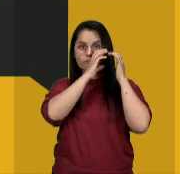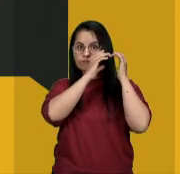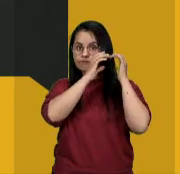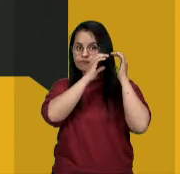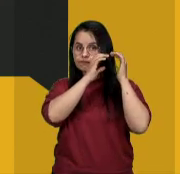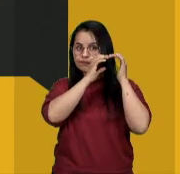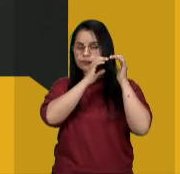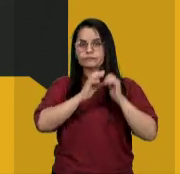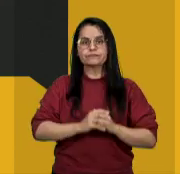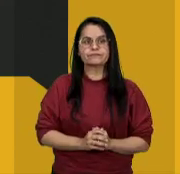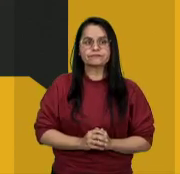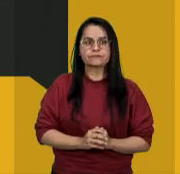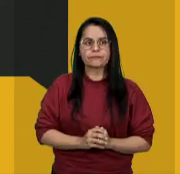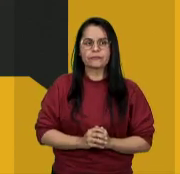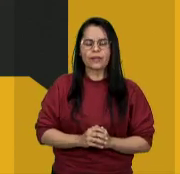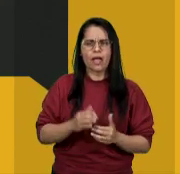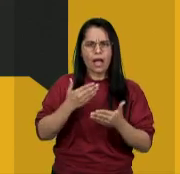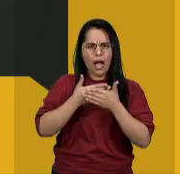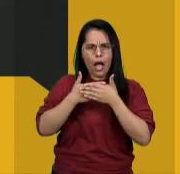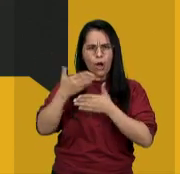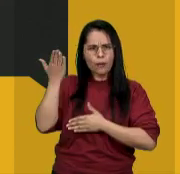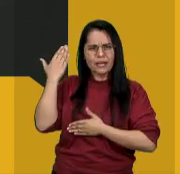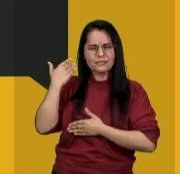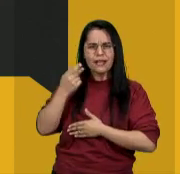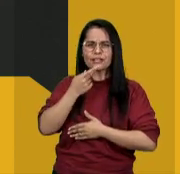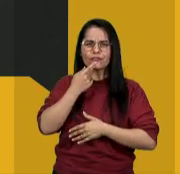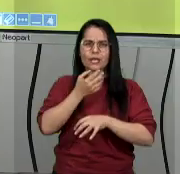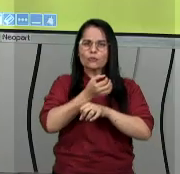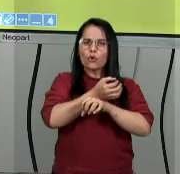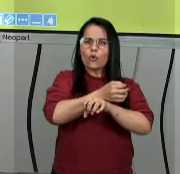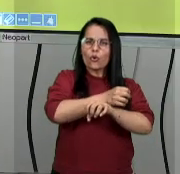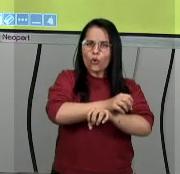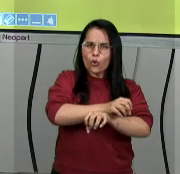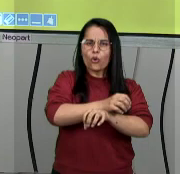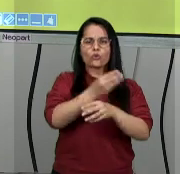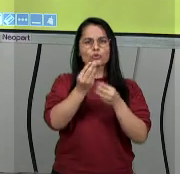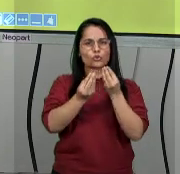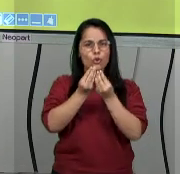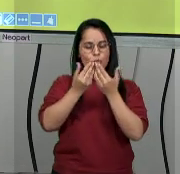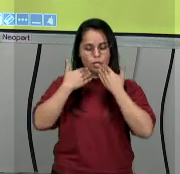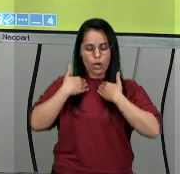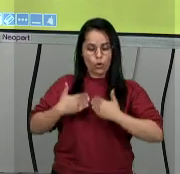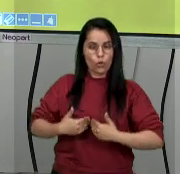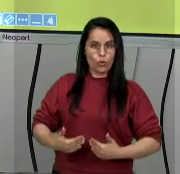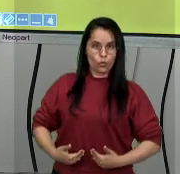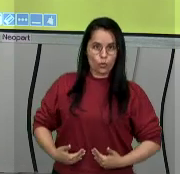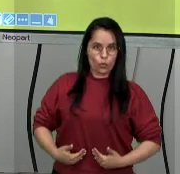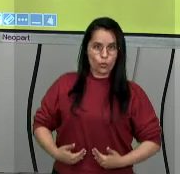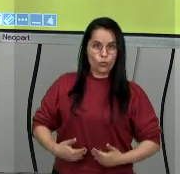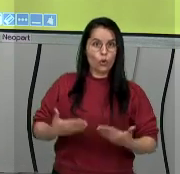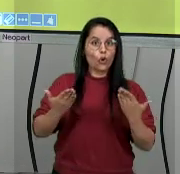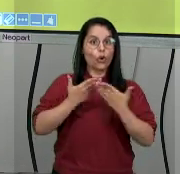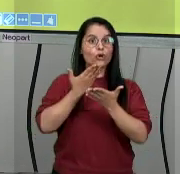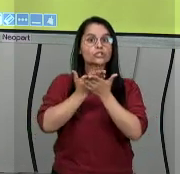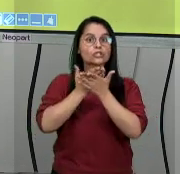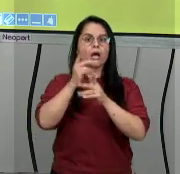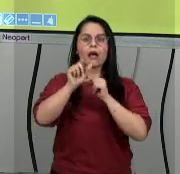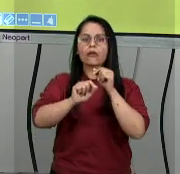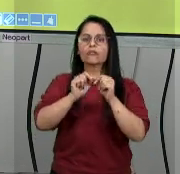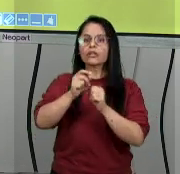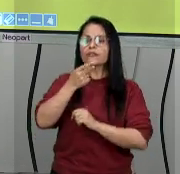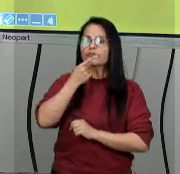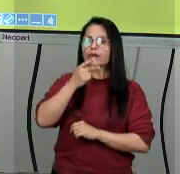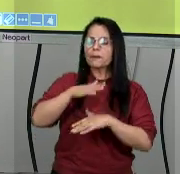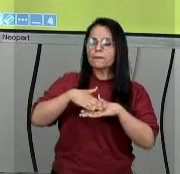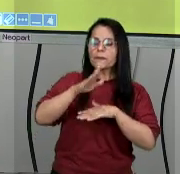no sistema esquelético, nos ossos do corpo humano. Já na aula de hoje, vamos falar um pouco